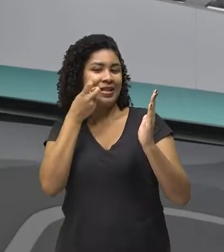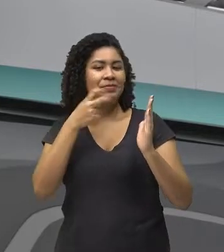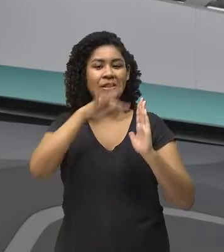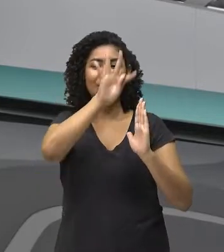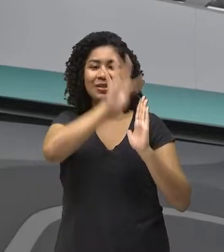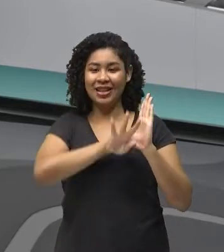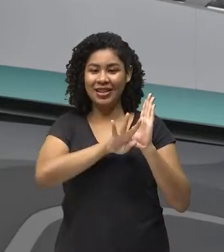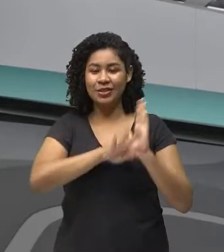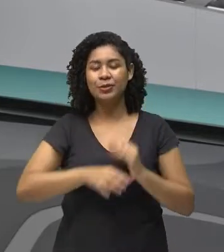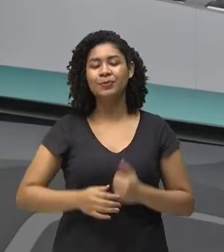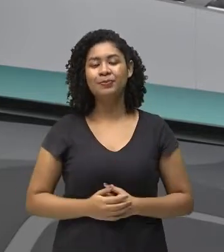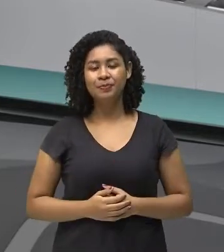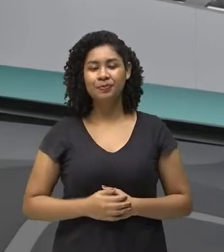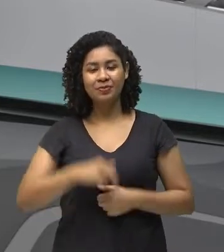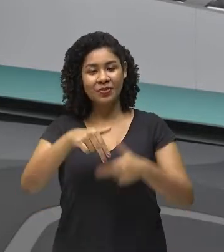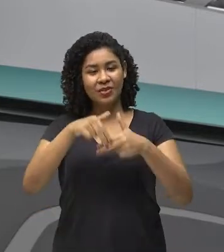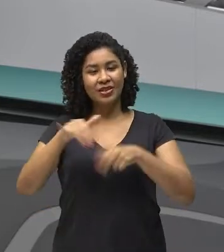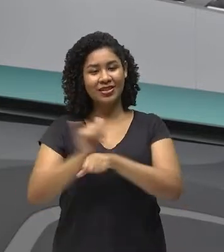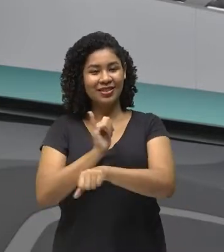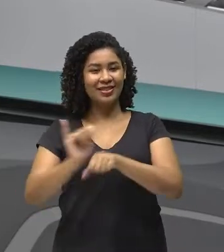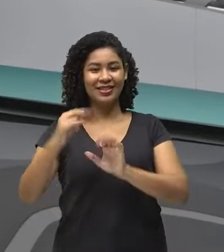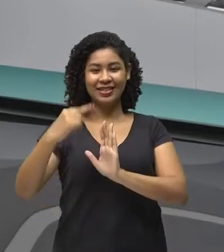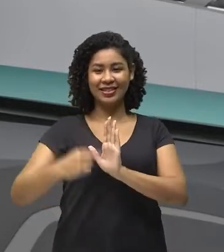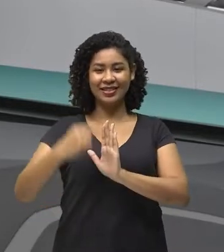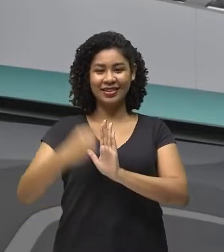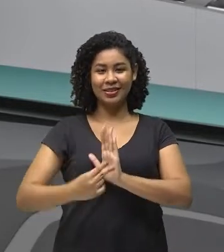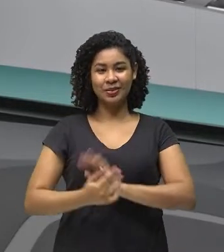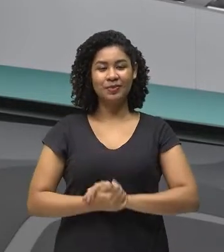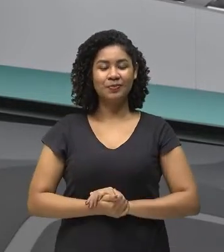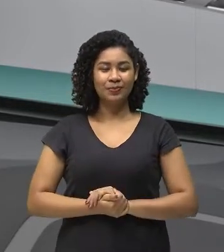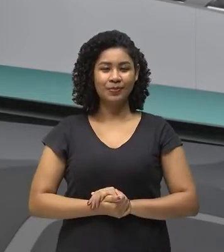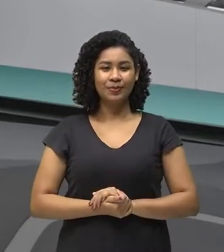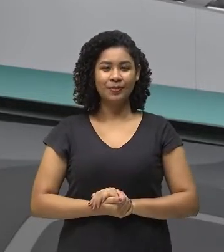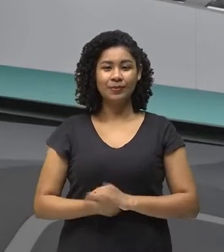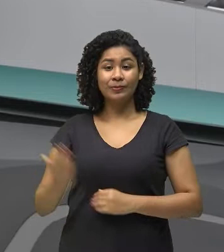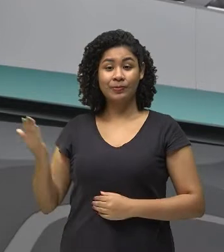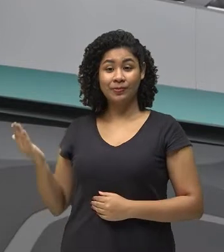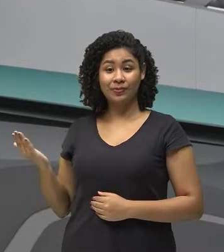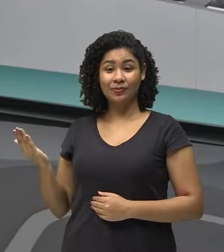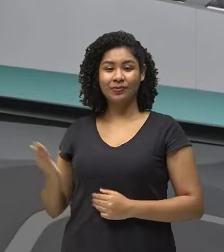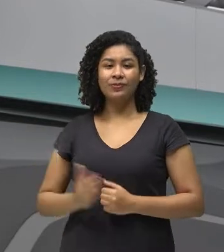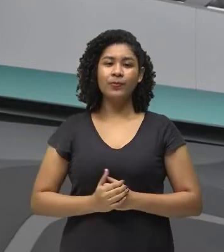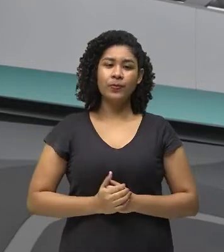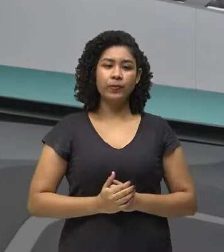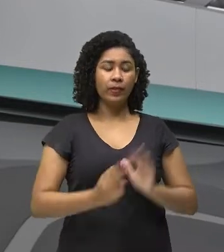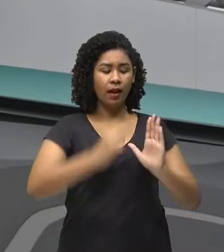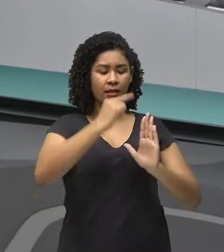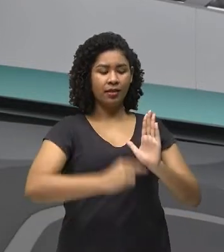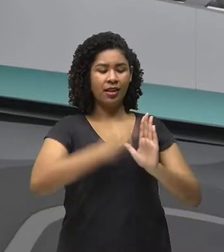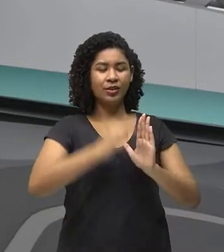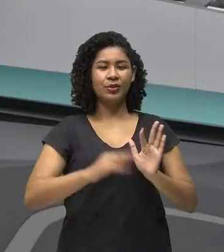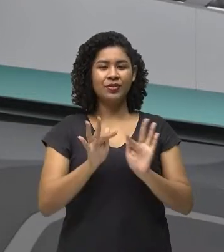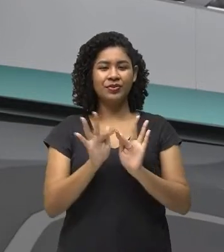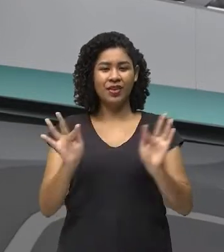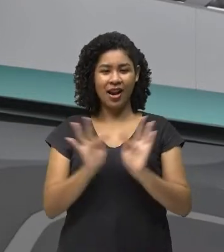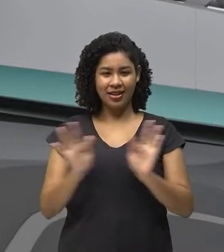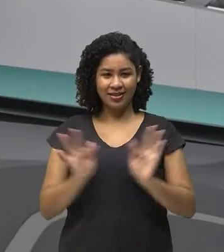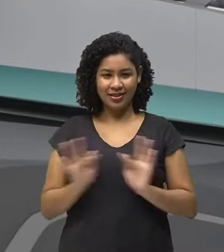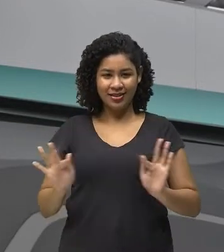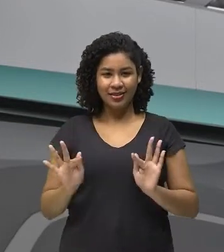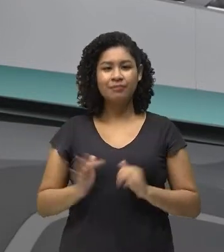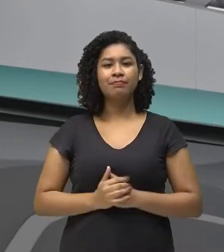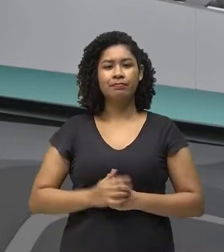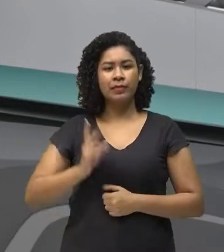skimming. Vamos aprender um pouquinho mais sobre ele, vamos dar uma olhada. Então, a leitura de frases temáticas, geralmente que é a